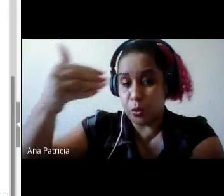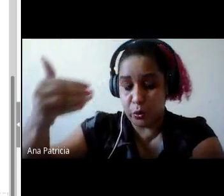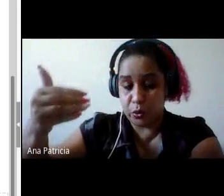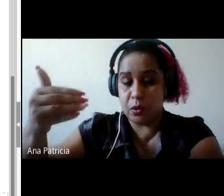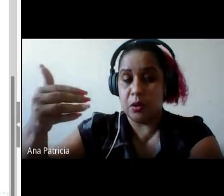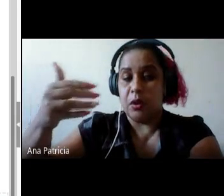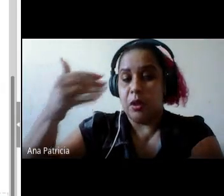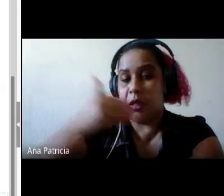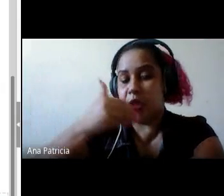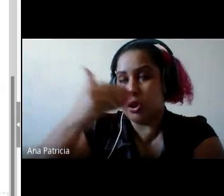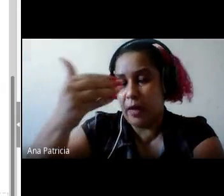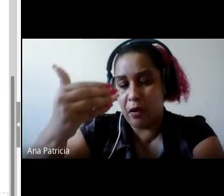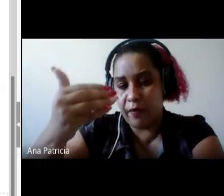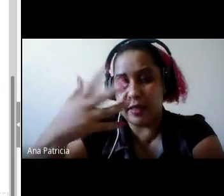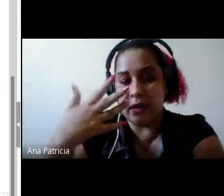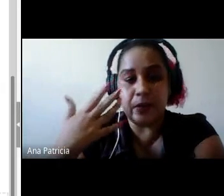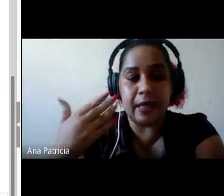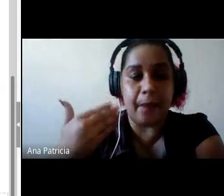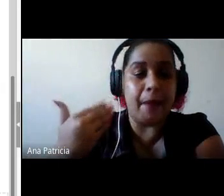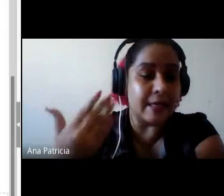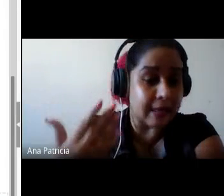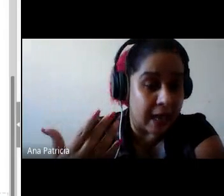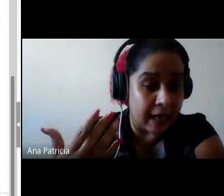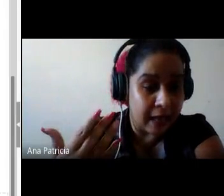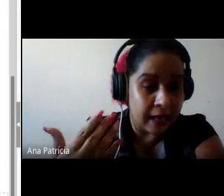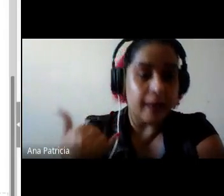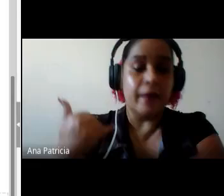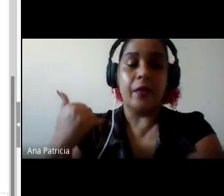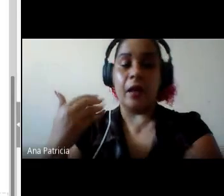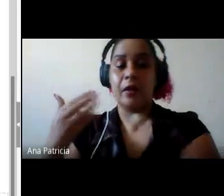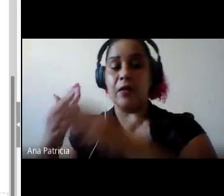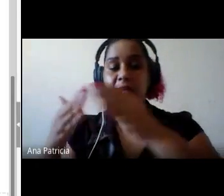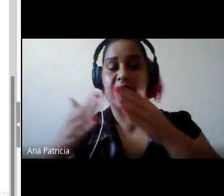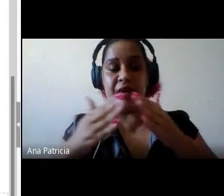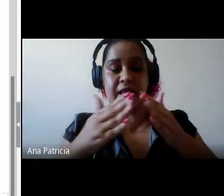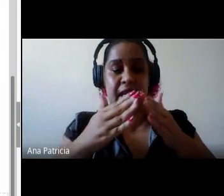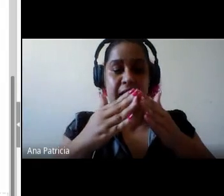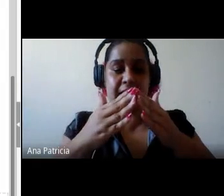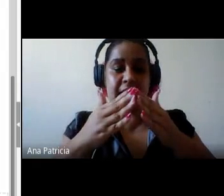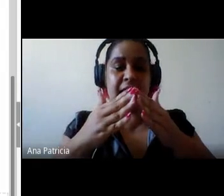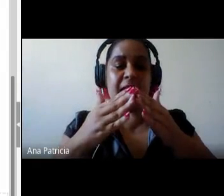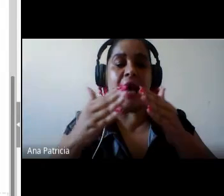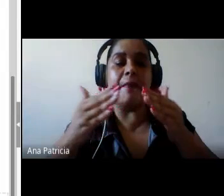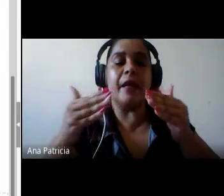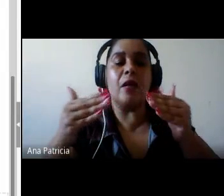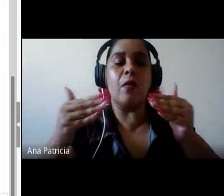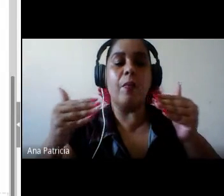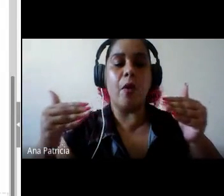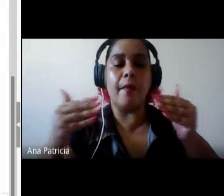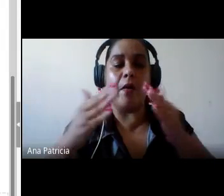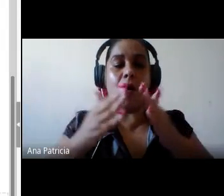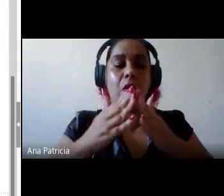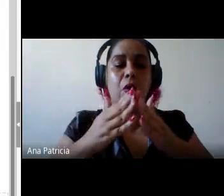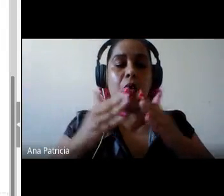dois surdos, eles estão lá conversando e você quer passar, então você vai fazer assim e abrir um